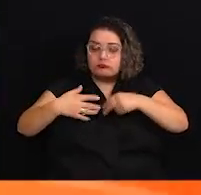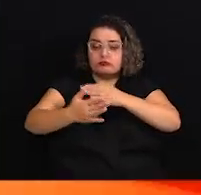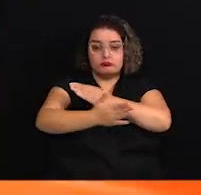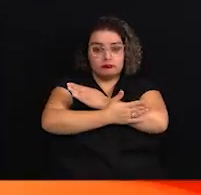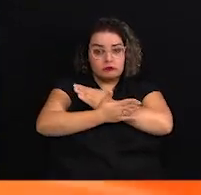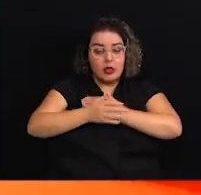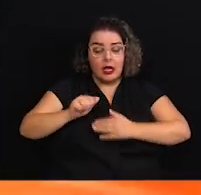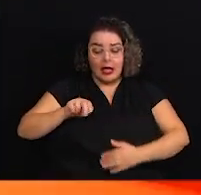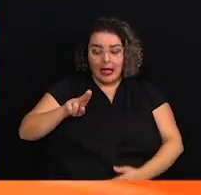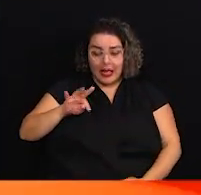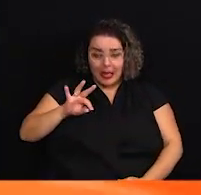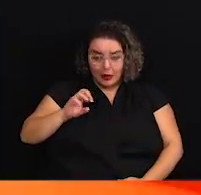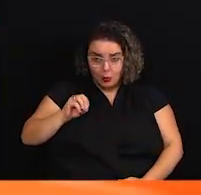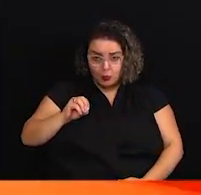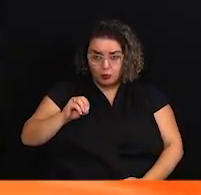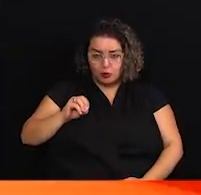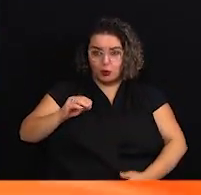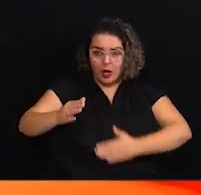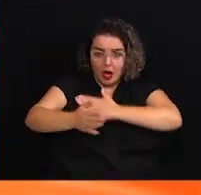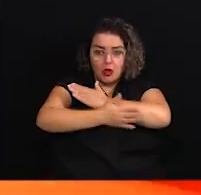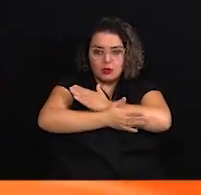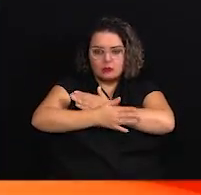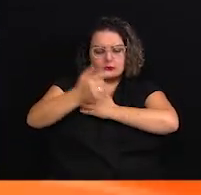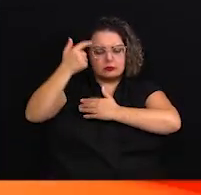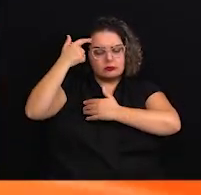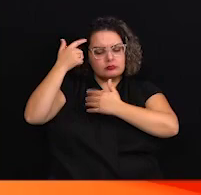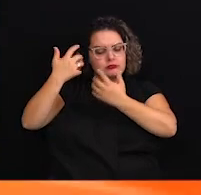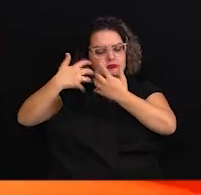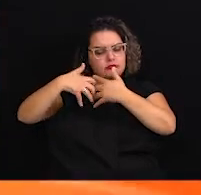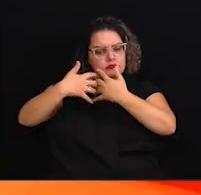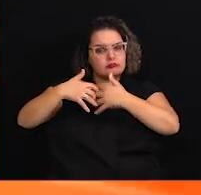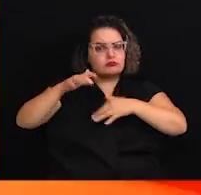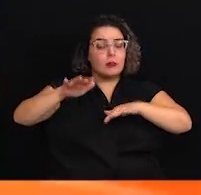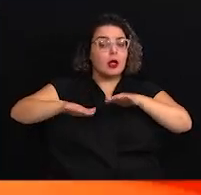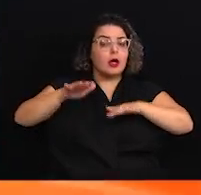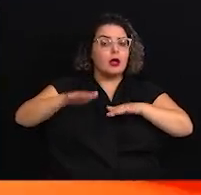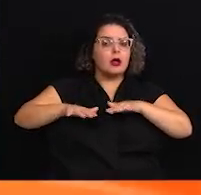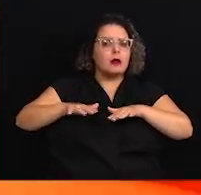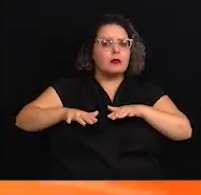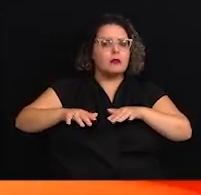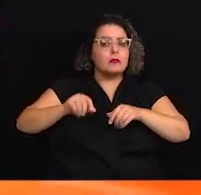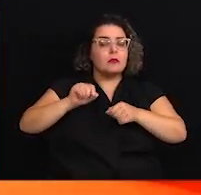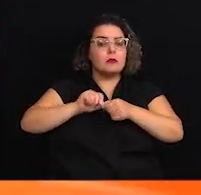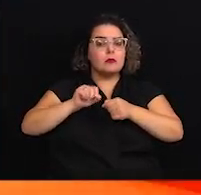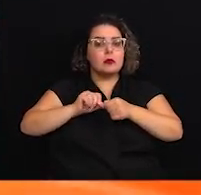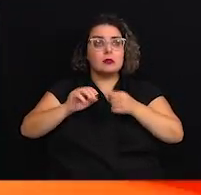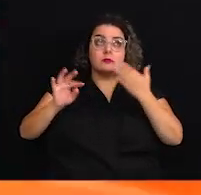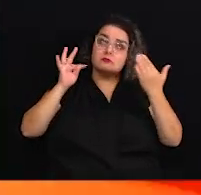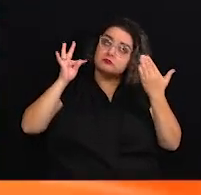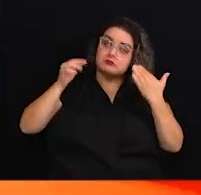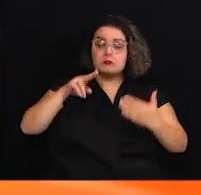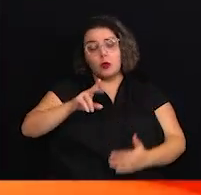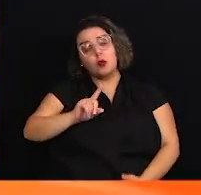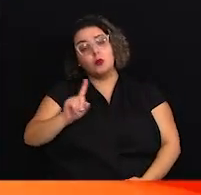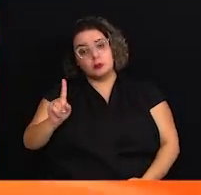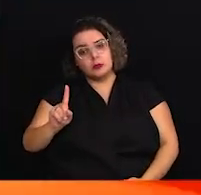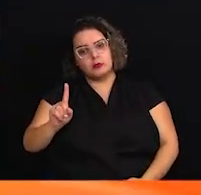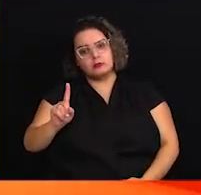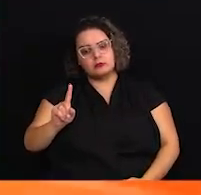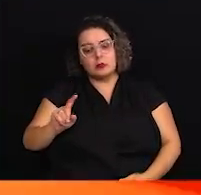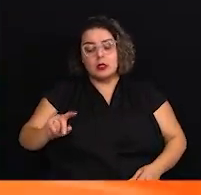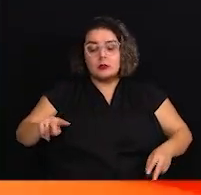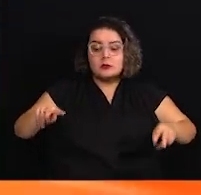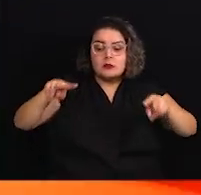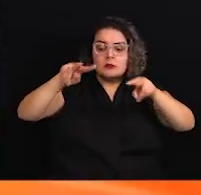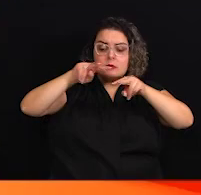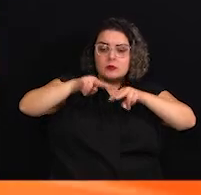autoconhecimento, autoajuda, ele traz essa reflexão para nós, que muitas vezes estamos realizando uma terapia ou não, e